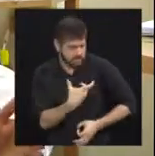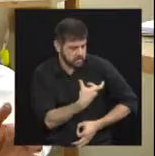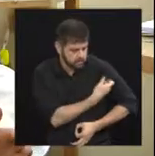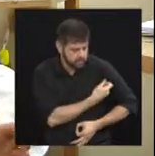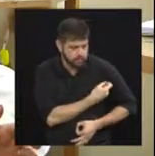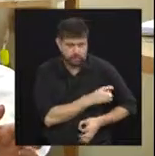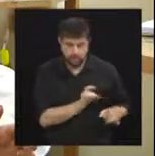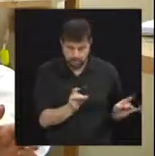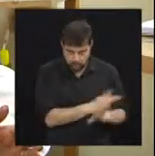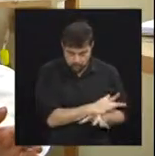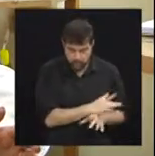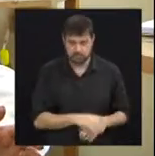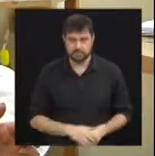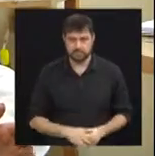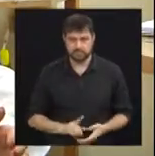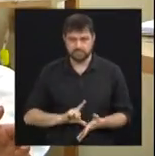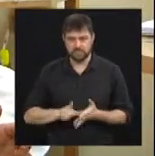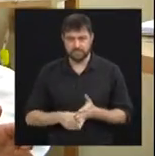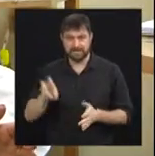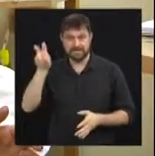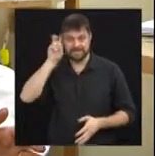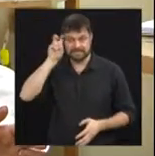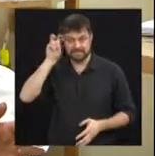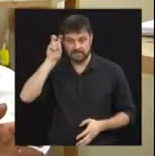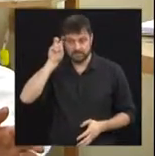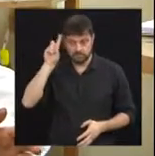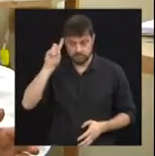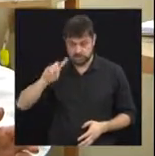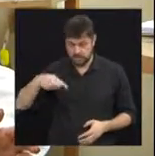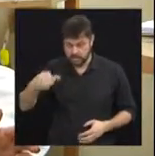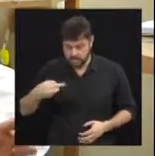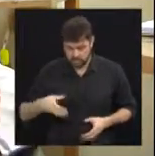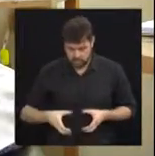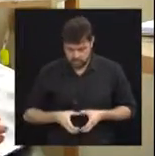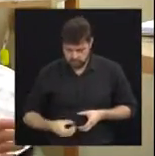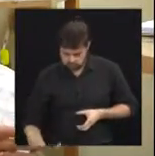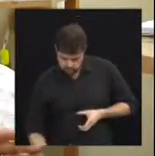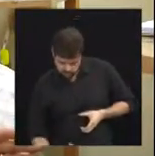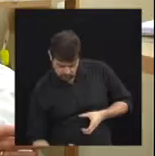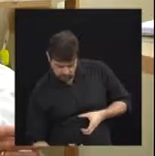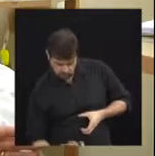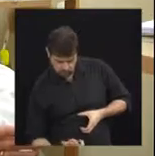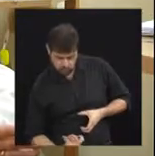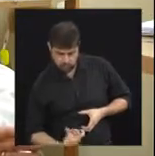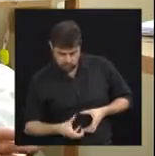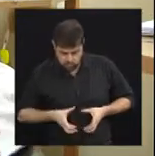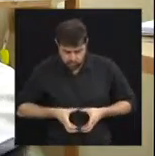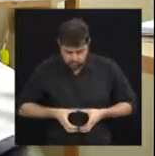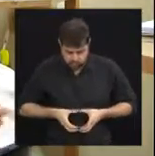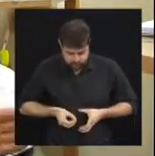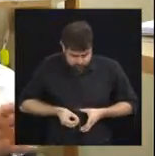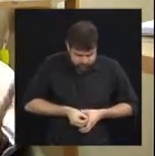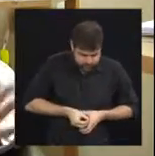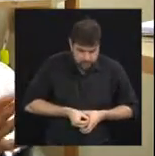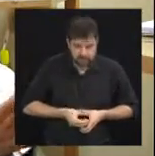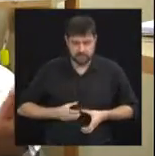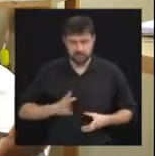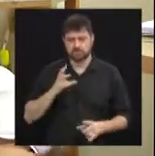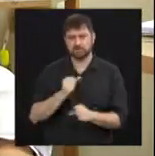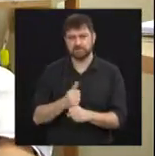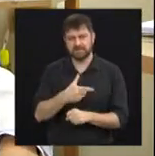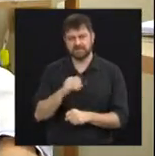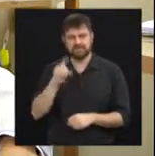medicação final e cerca de 5 dias após é realizada a transferência dos embriões para o interior do útero. Então, no total, daria uns